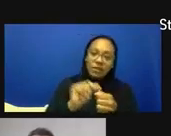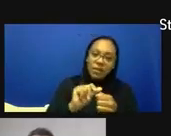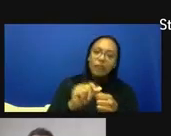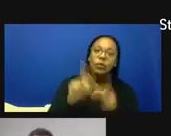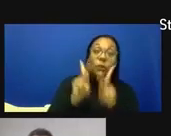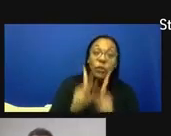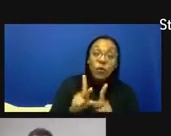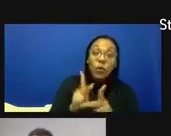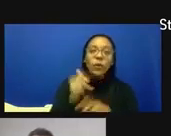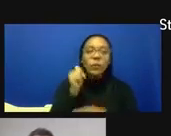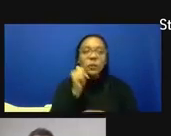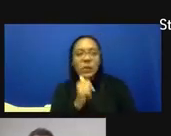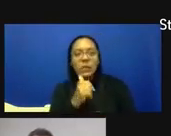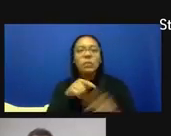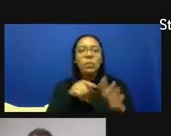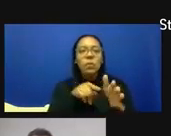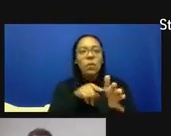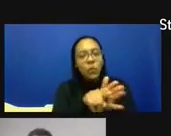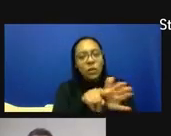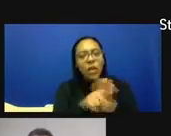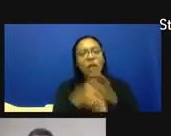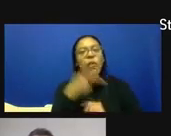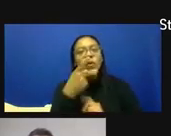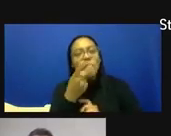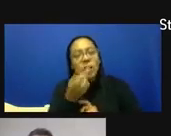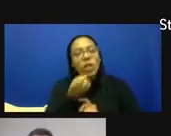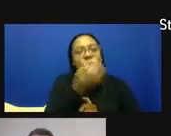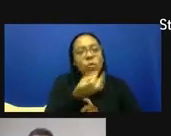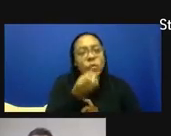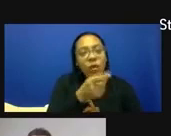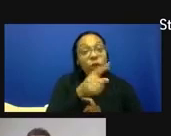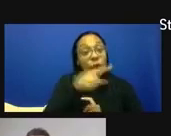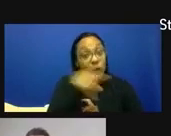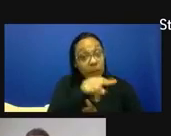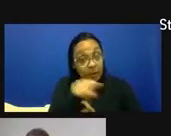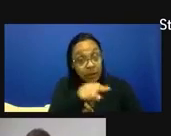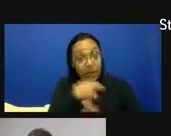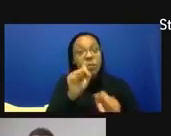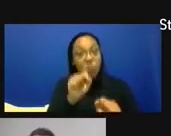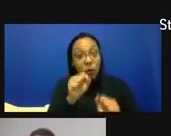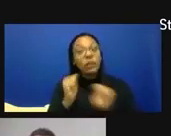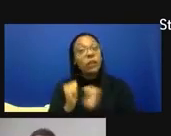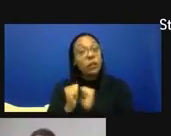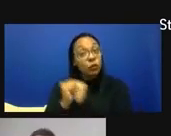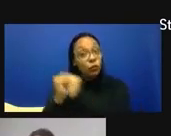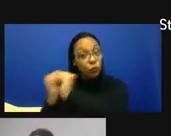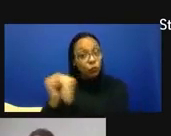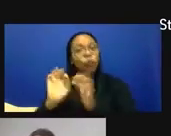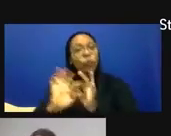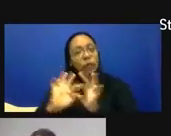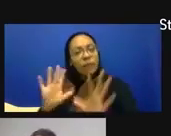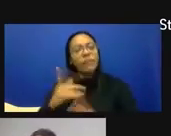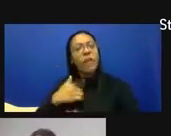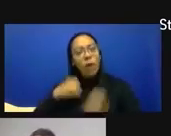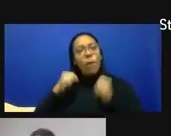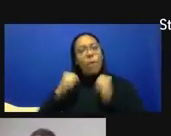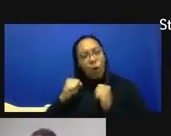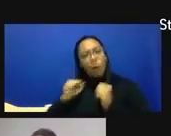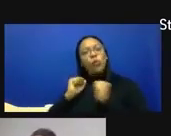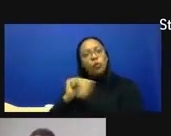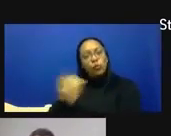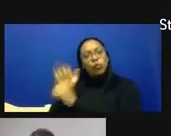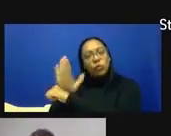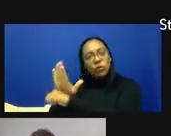trazer relatos. Vocês podem se colocar à disposição para ir junto, para acompanhar, porque aí a gente tem mais um detalhe que eu chamo atenção aqui para